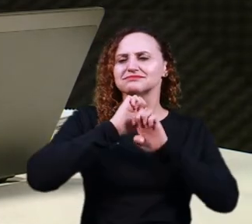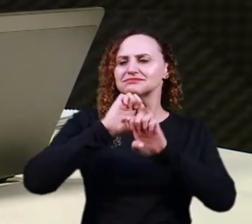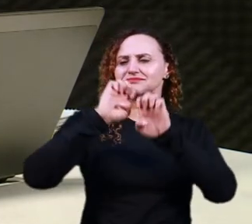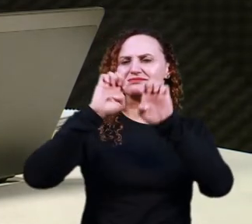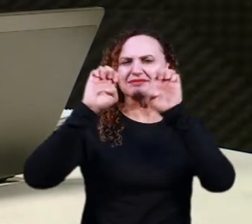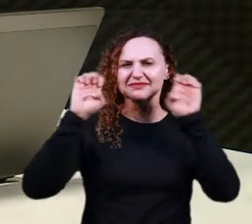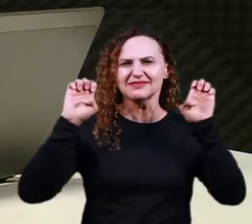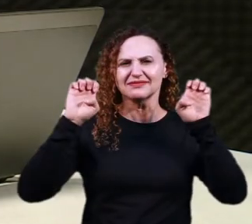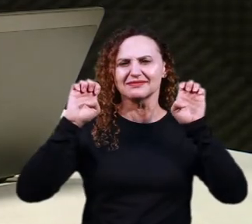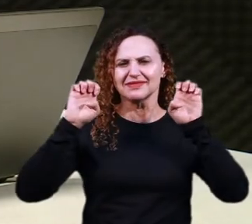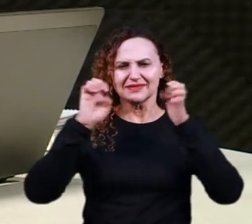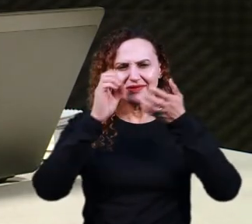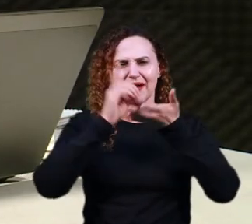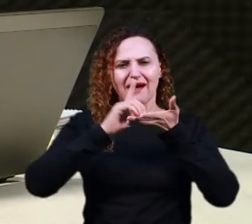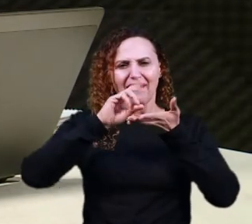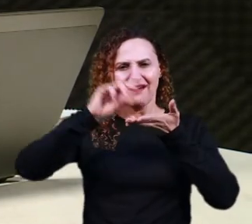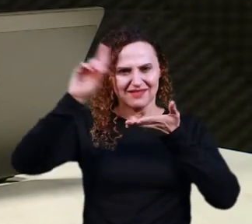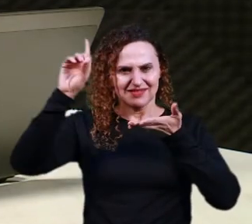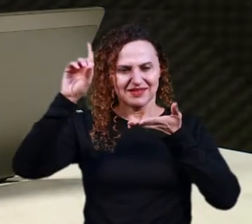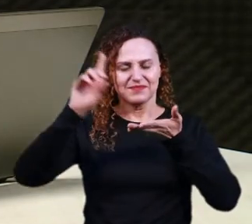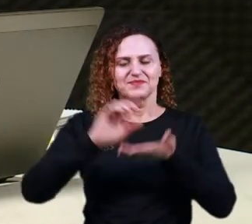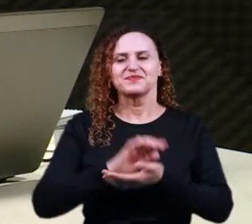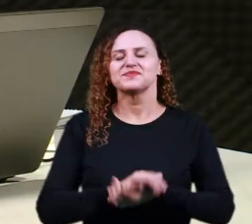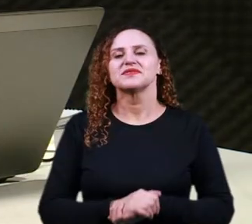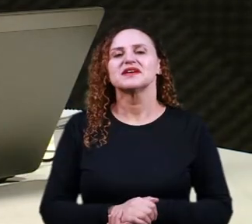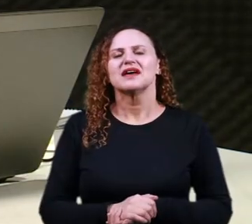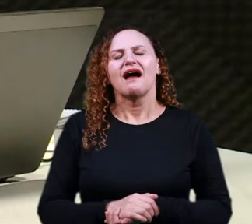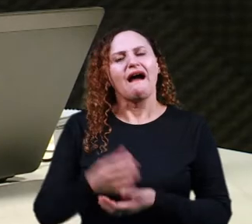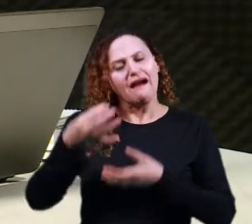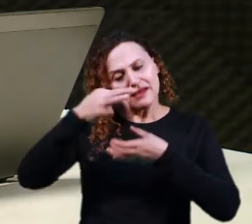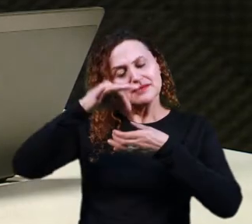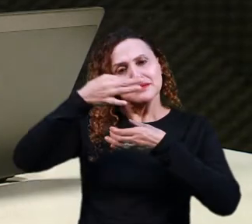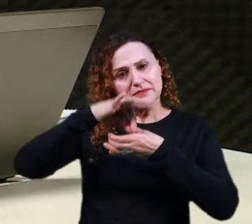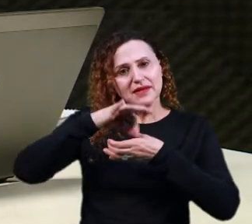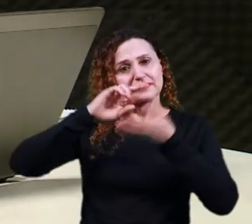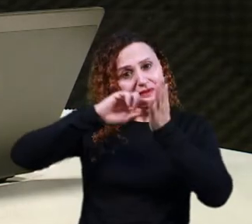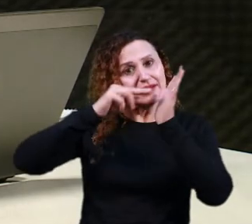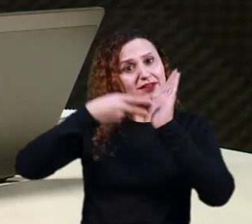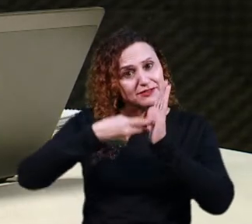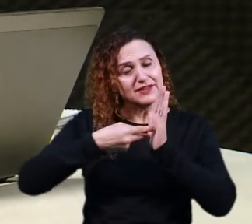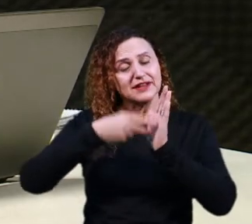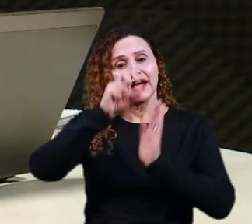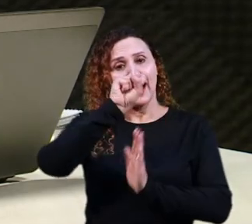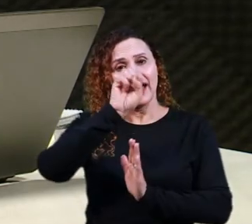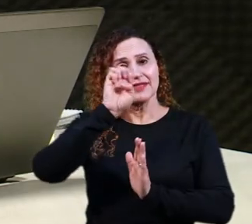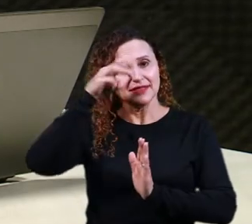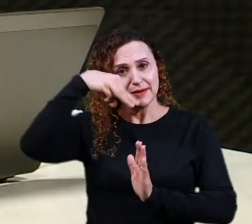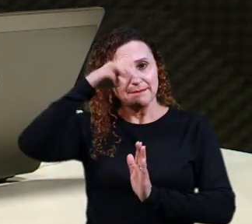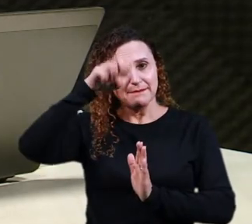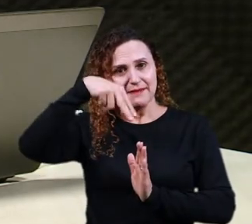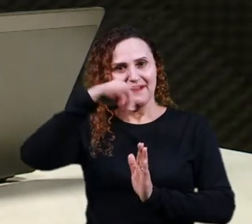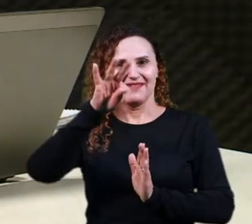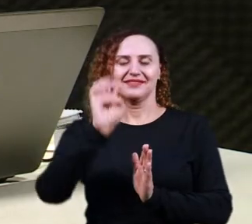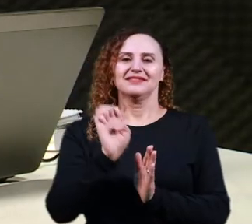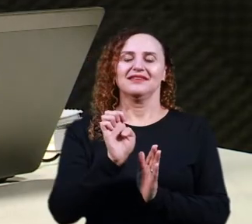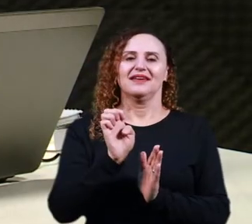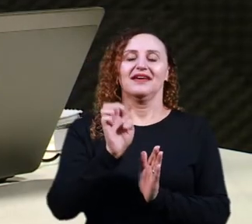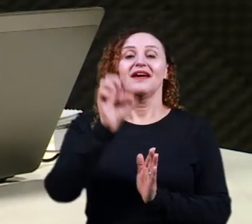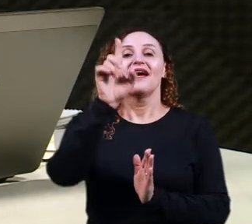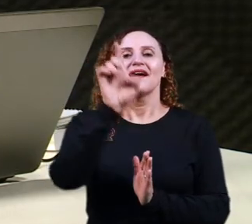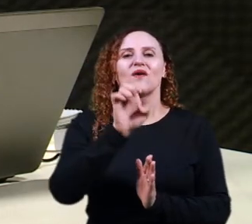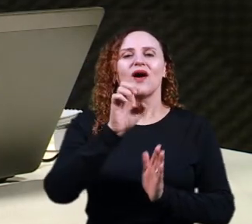coloca olha já que a semente é a palavra de Deus e esse sempre é a dor semi ou